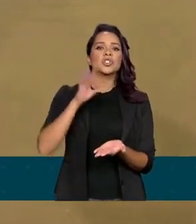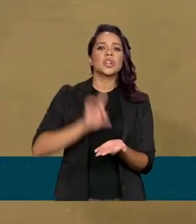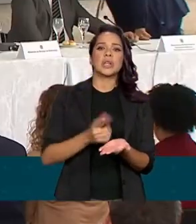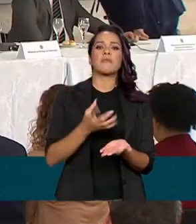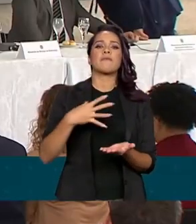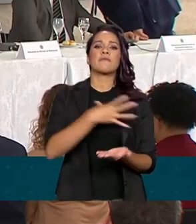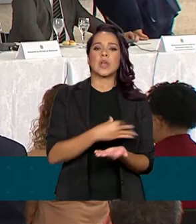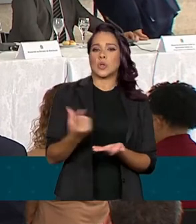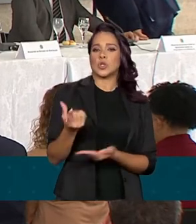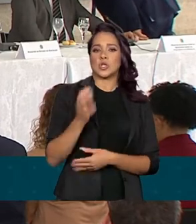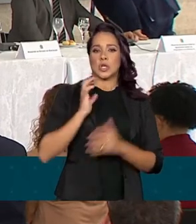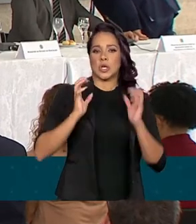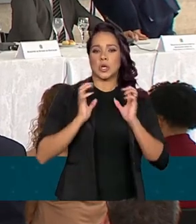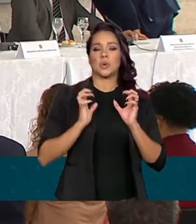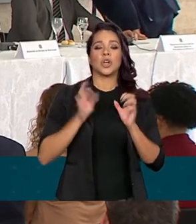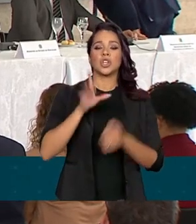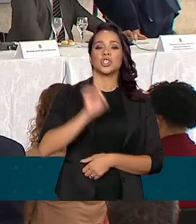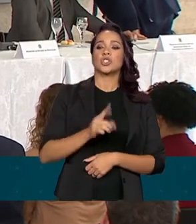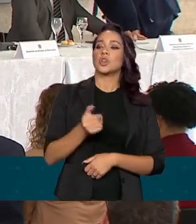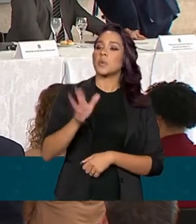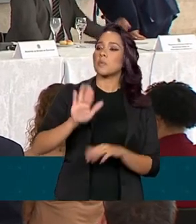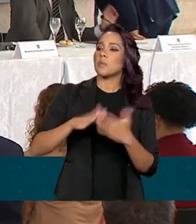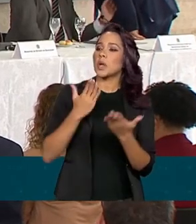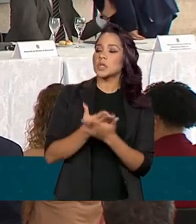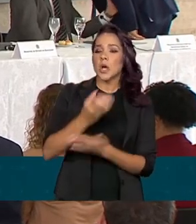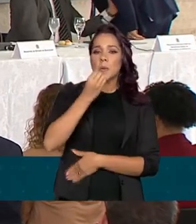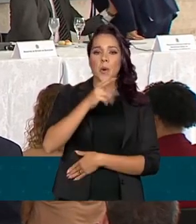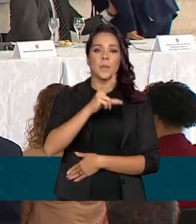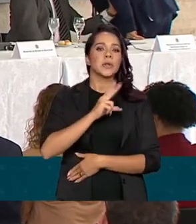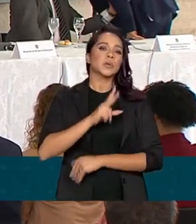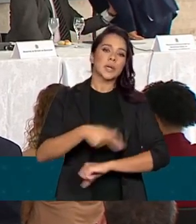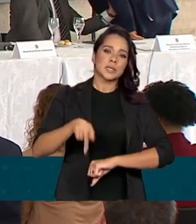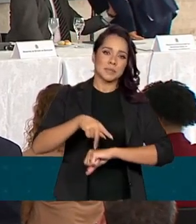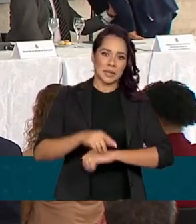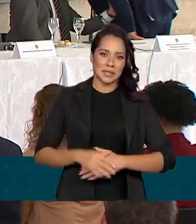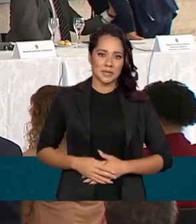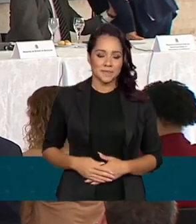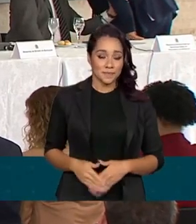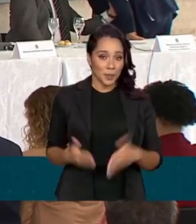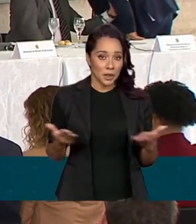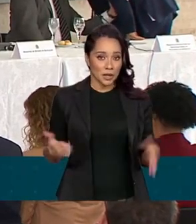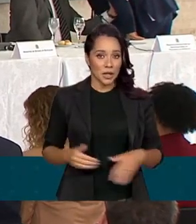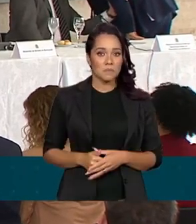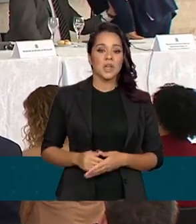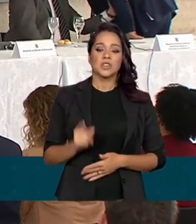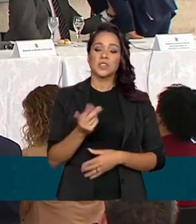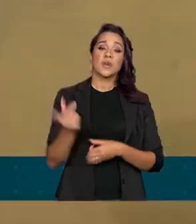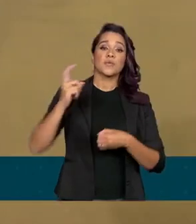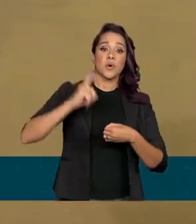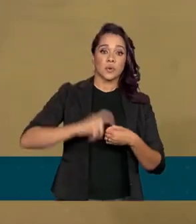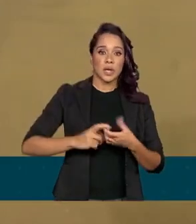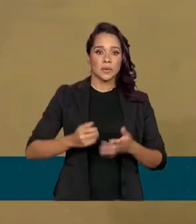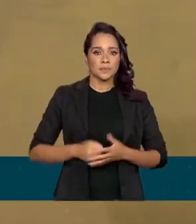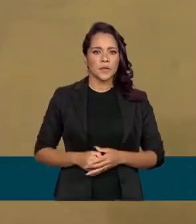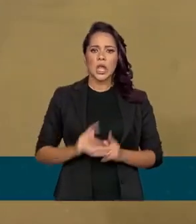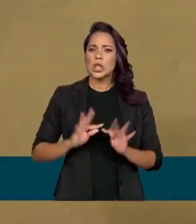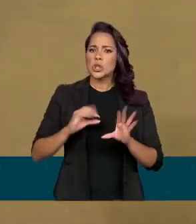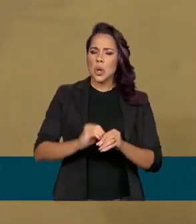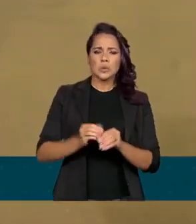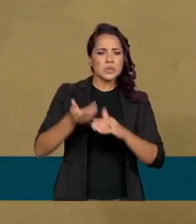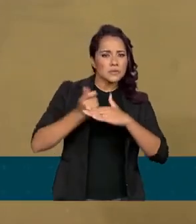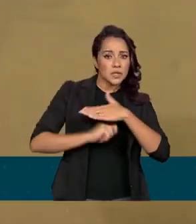filho de rico, que tinha dinheiro para ir para uma escola boa, privada, nesse país. Portanto, nós vamos retomar todos